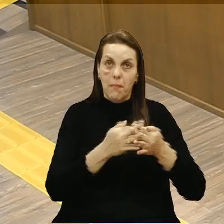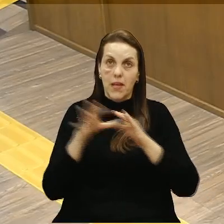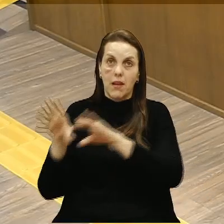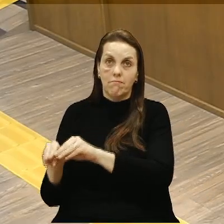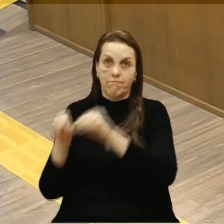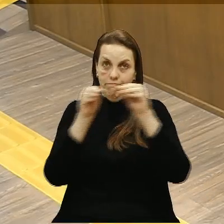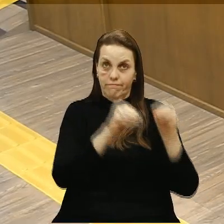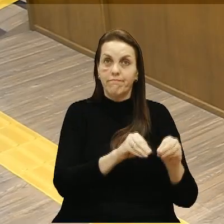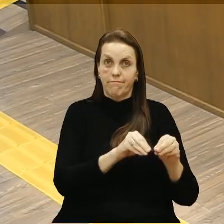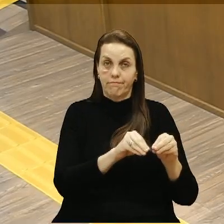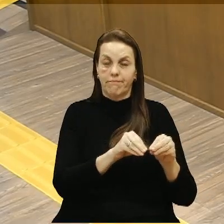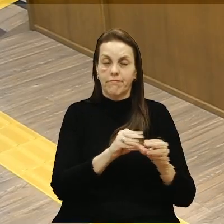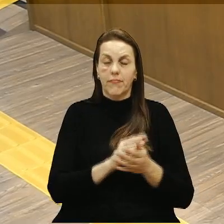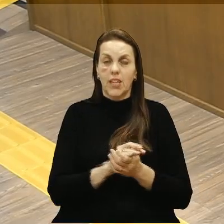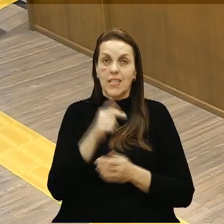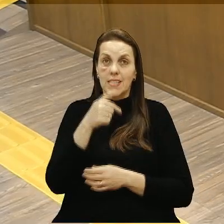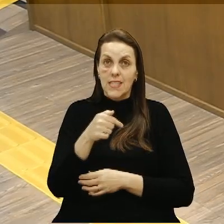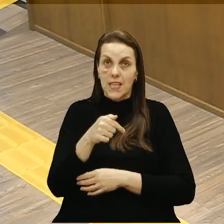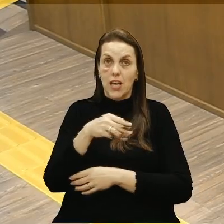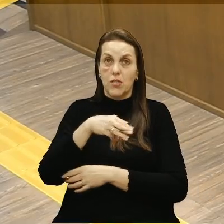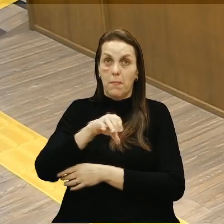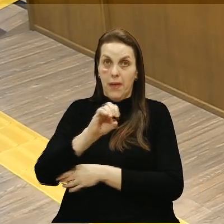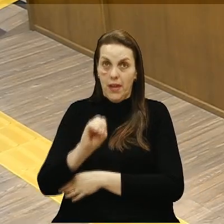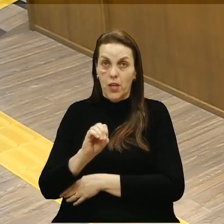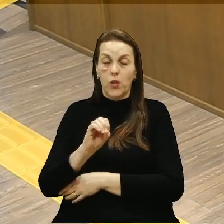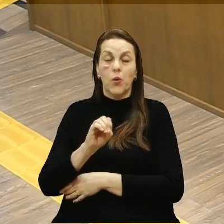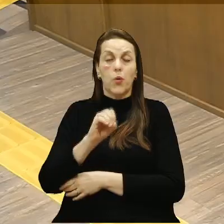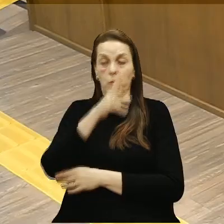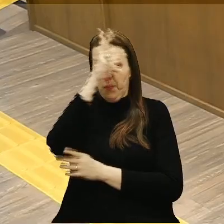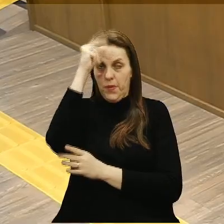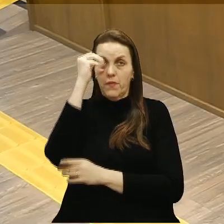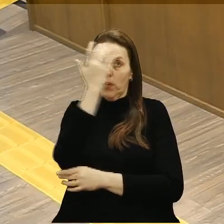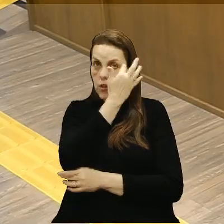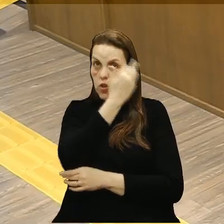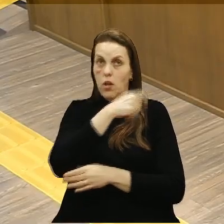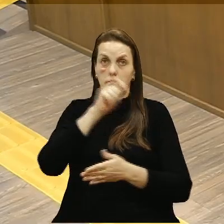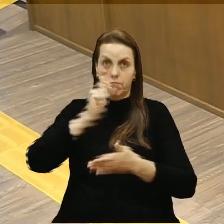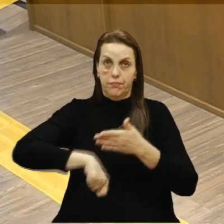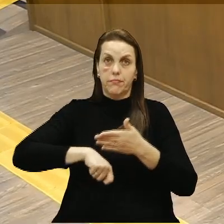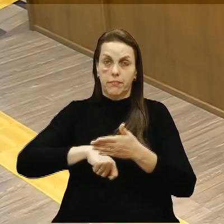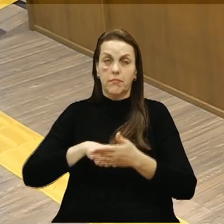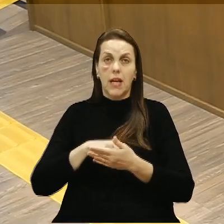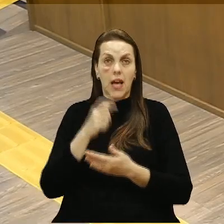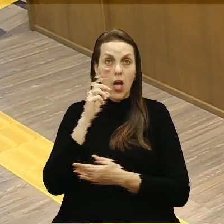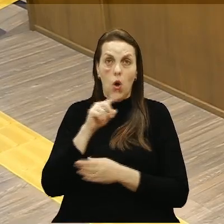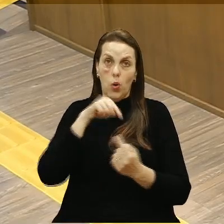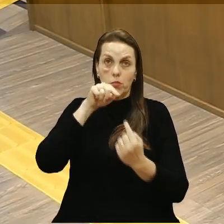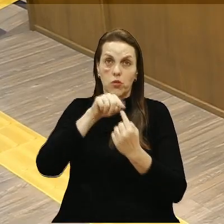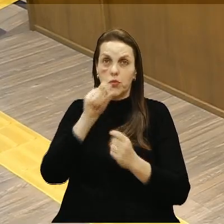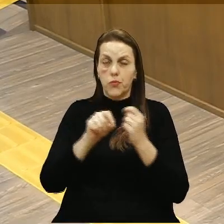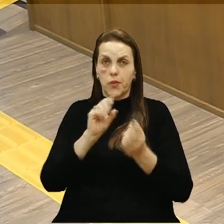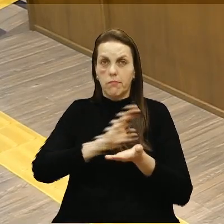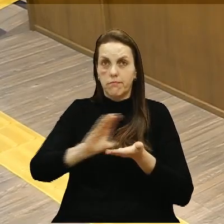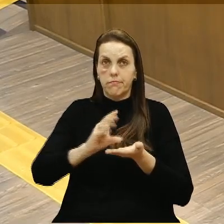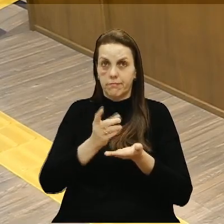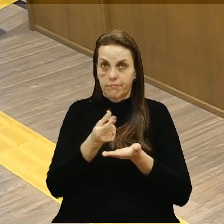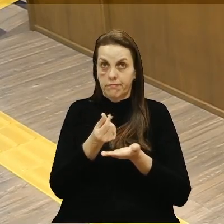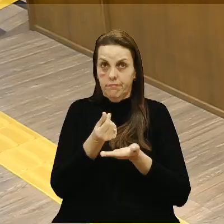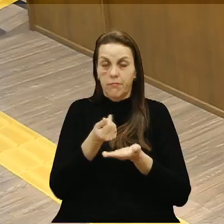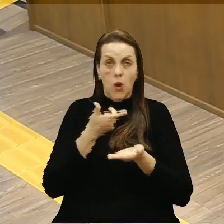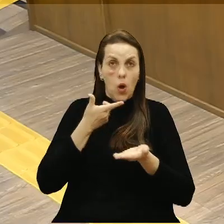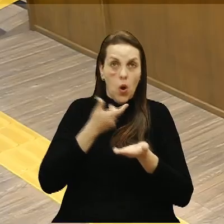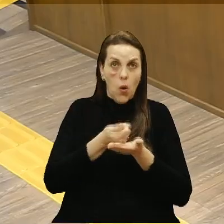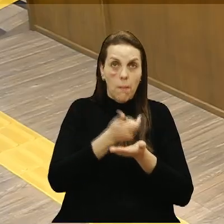Vila Sapo. No dia 7/5, o prefeito sancionou. A ideia era que esse recurso fosse utilizado para comprar lotes